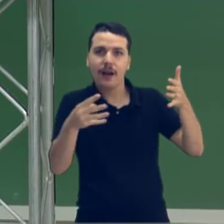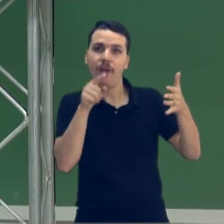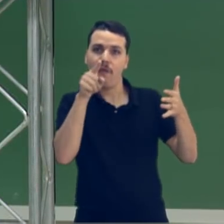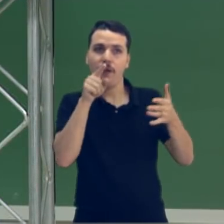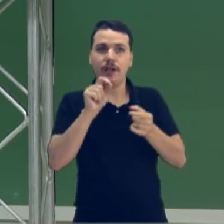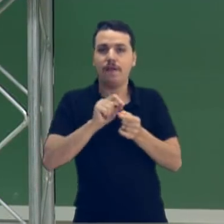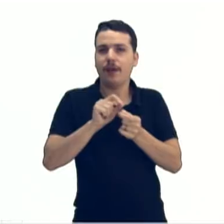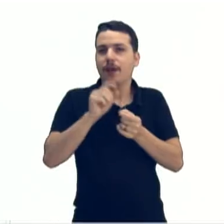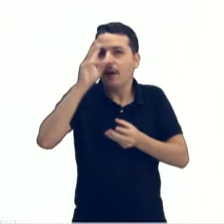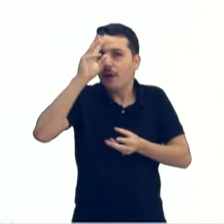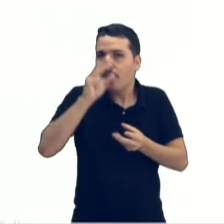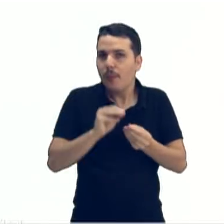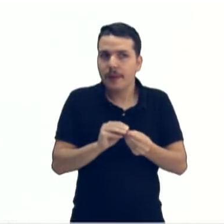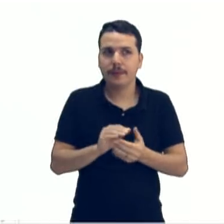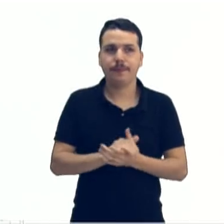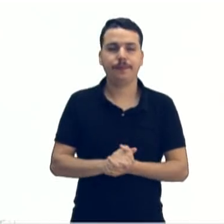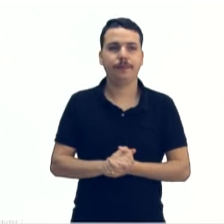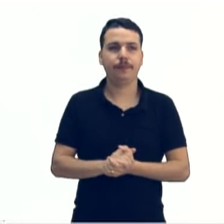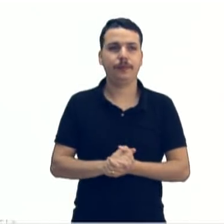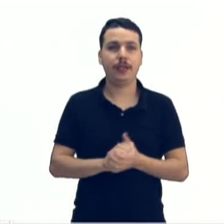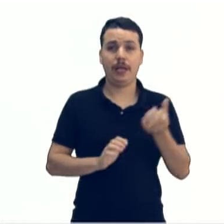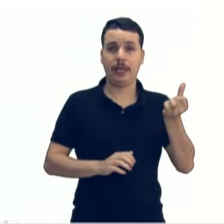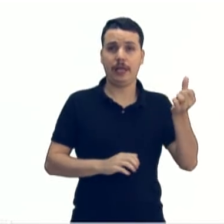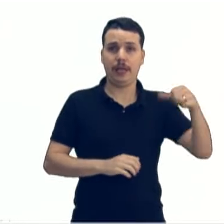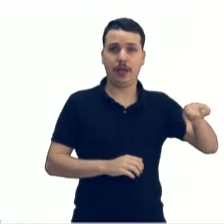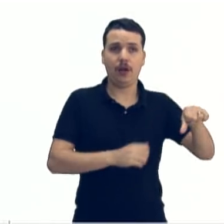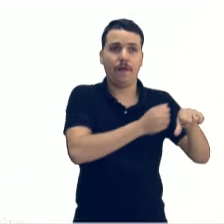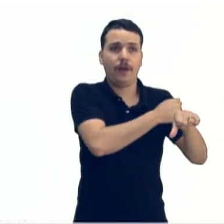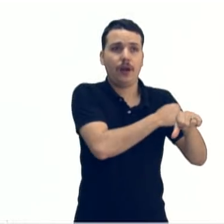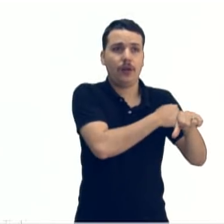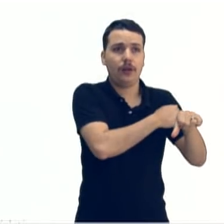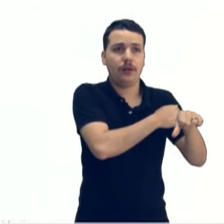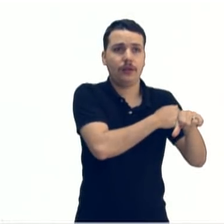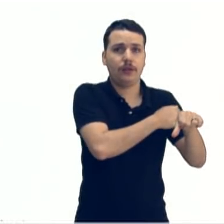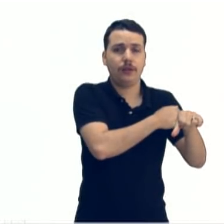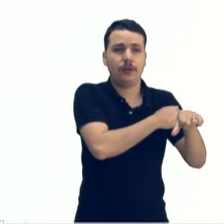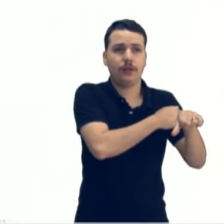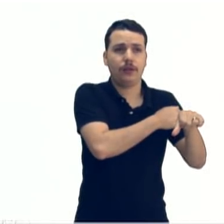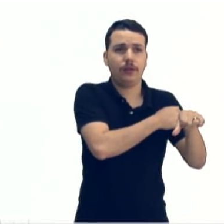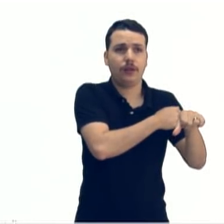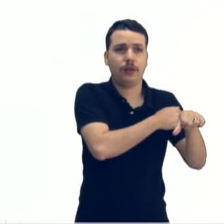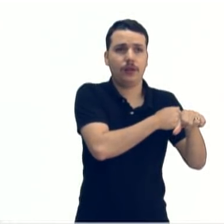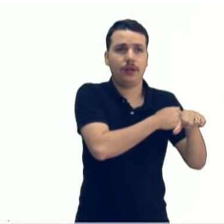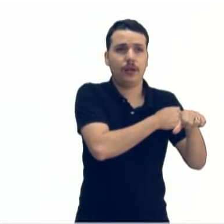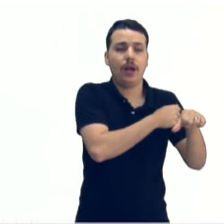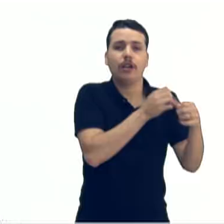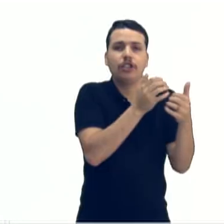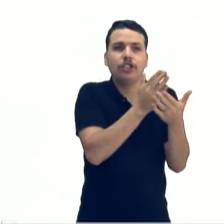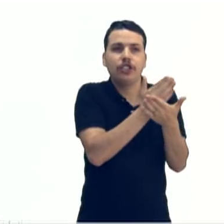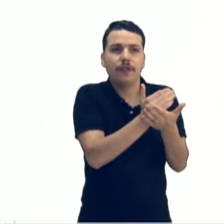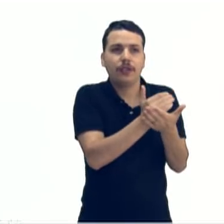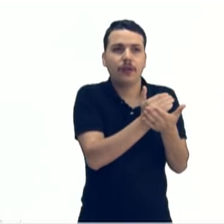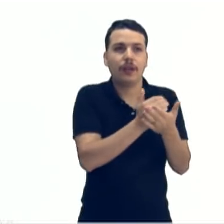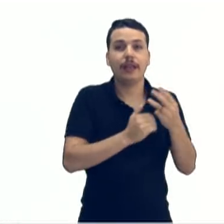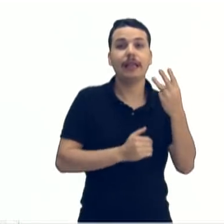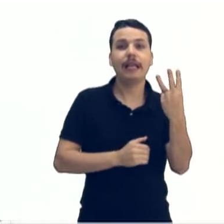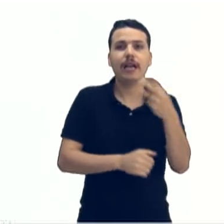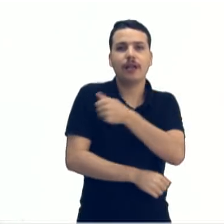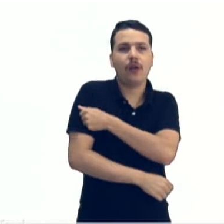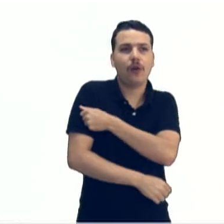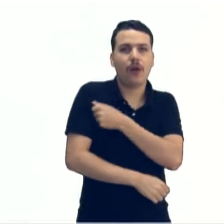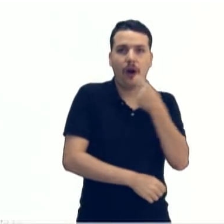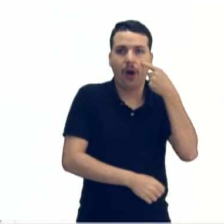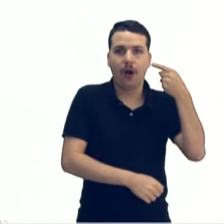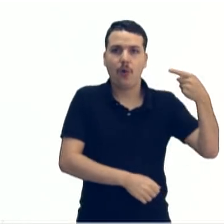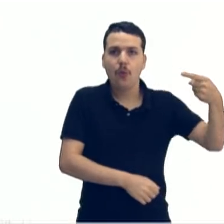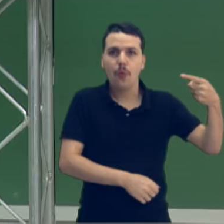o que foi feito aqui. Esses 69 alunos foram divididos em 3 alunos sentados juntos. Então, aqui, ó, 1, 2, 3.